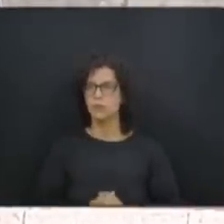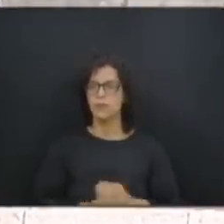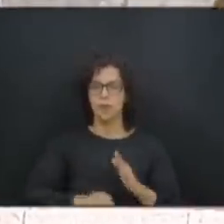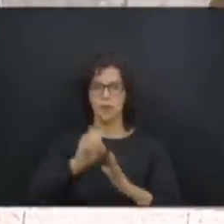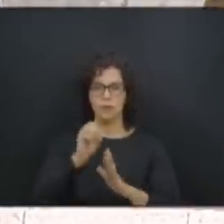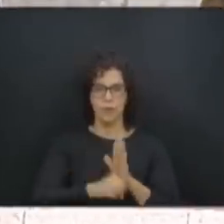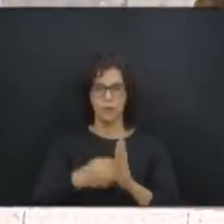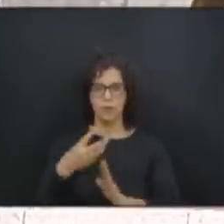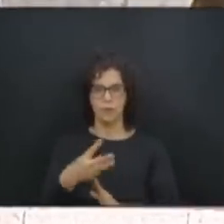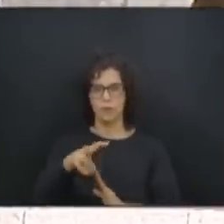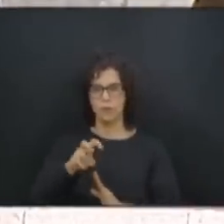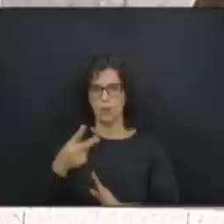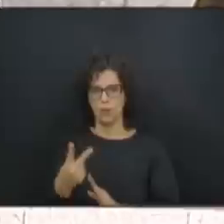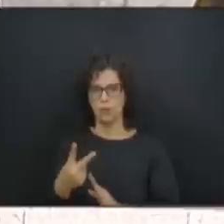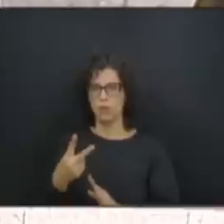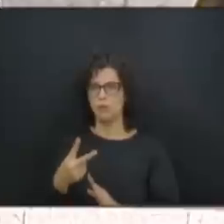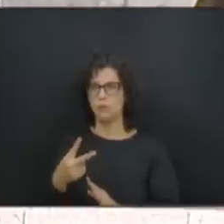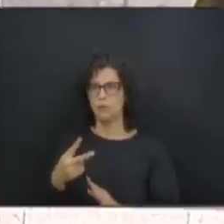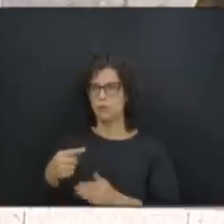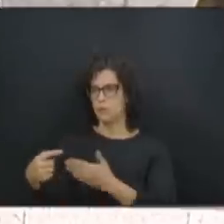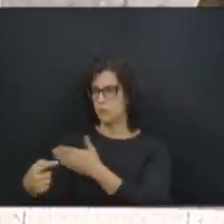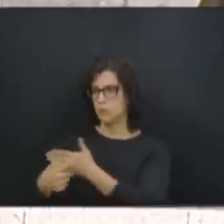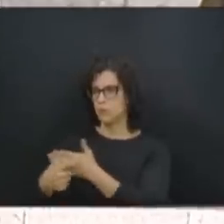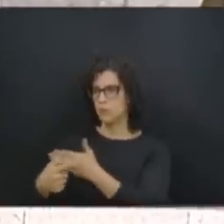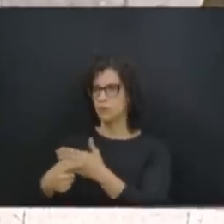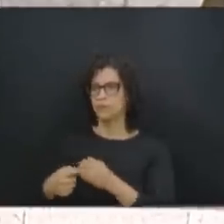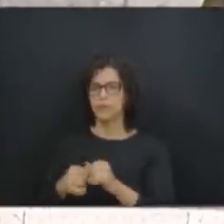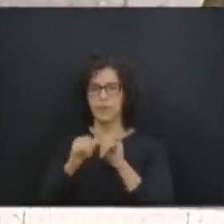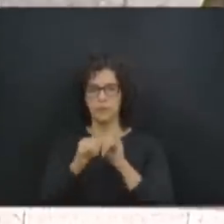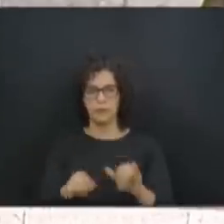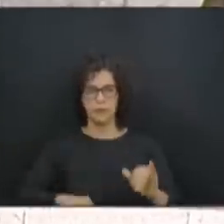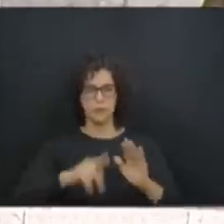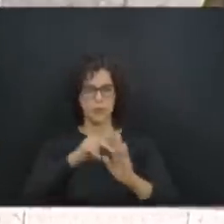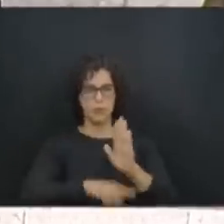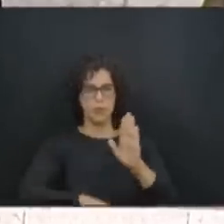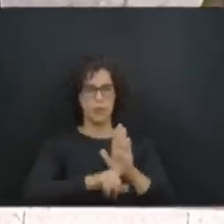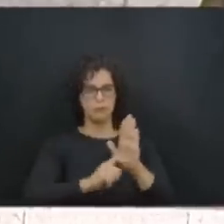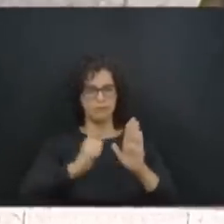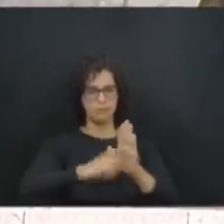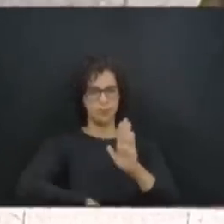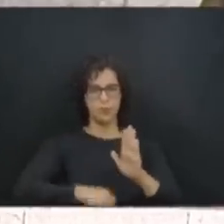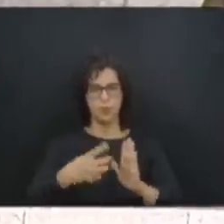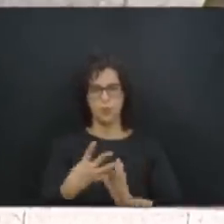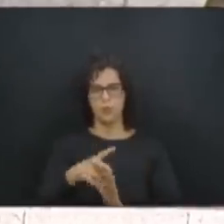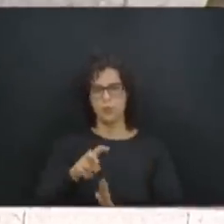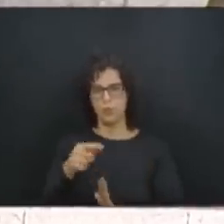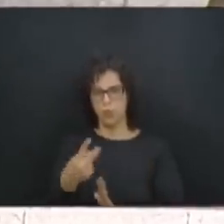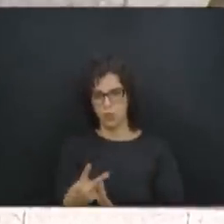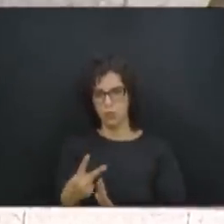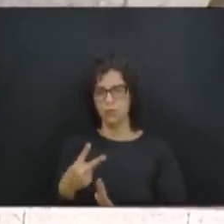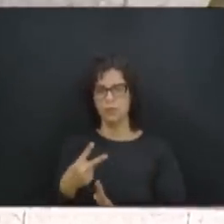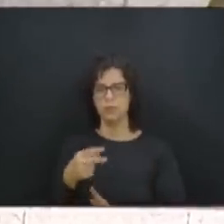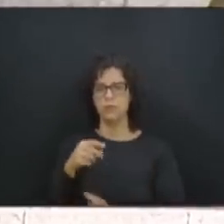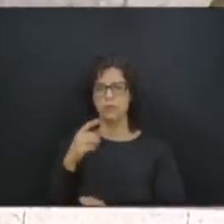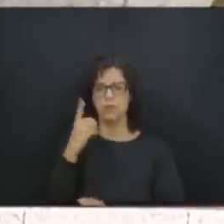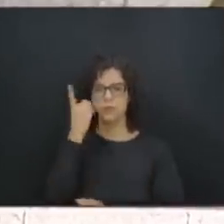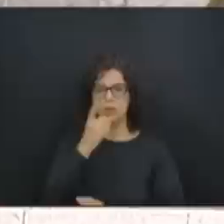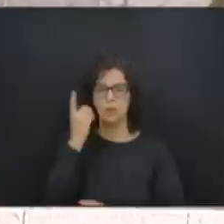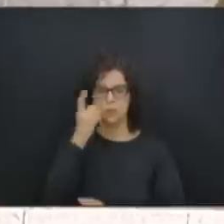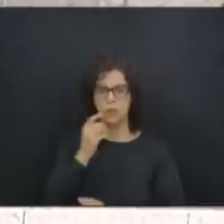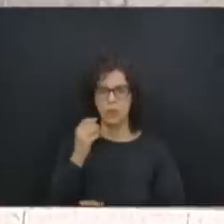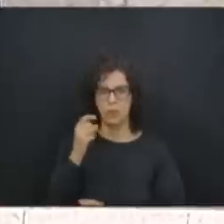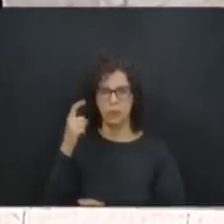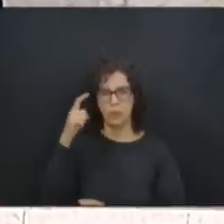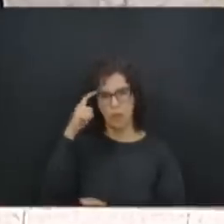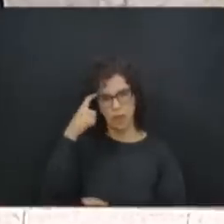Ofício 352 o gabinete do governador comunica ção o projeto de lei quase 52 eu tô indo Deputado Elio rusch